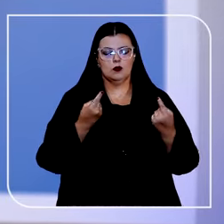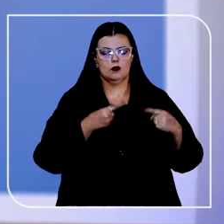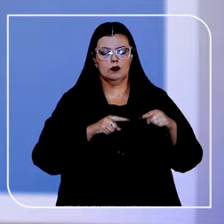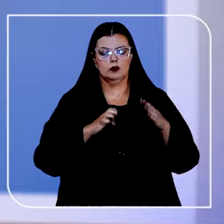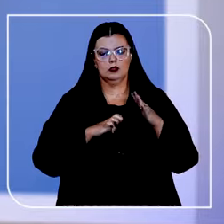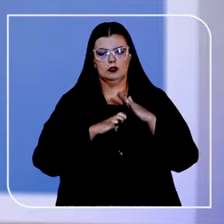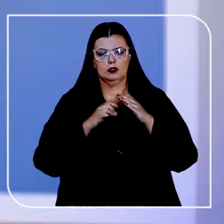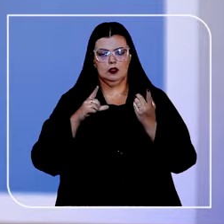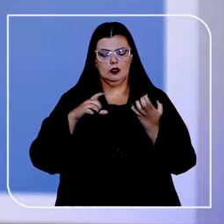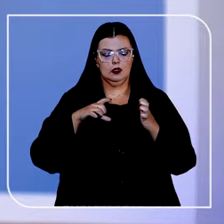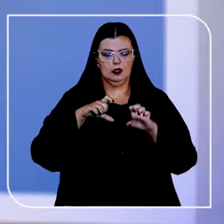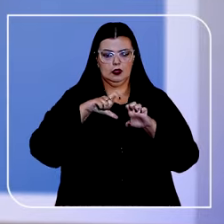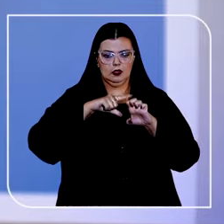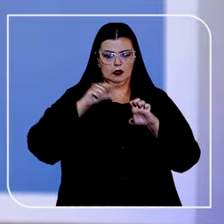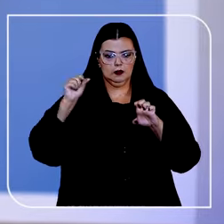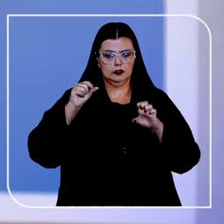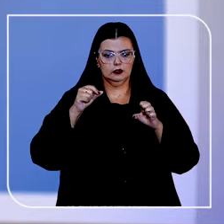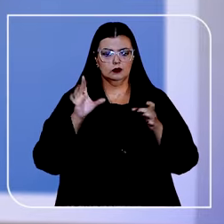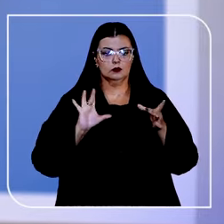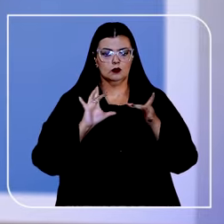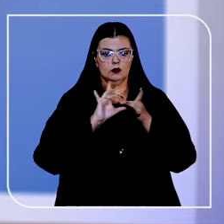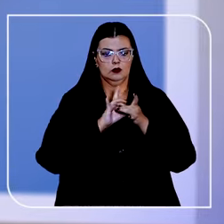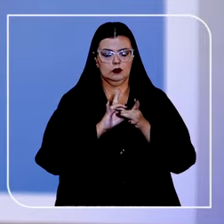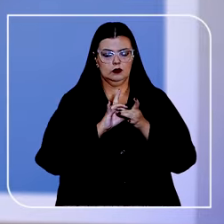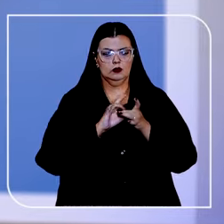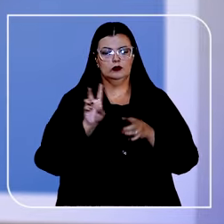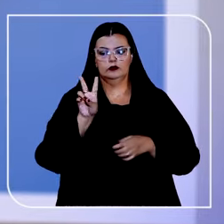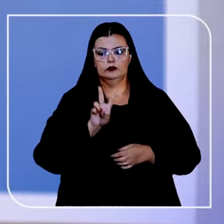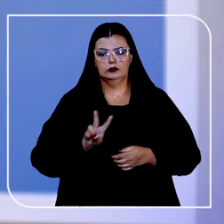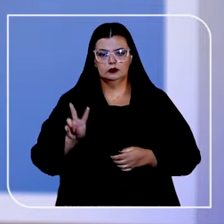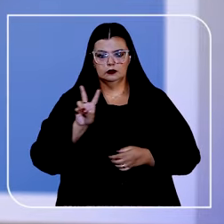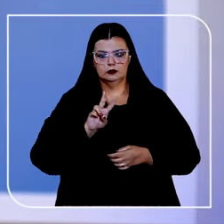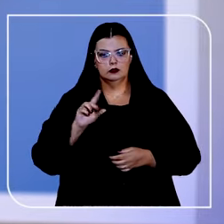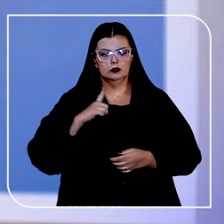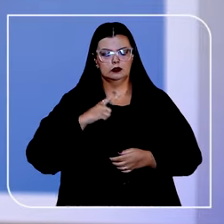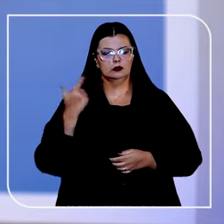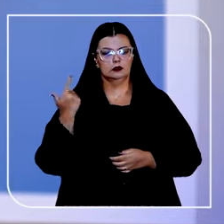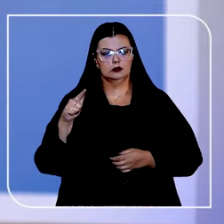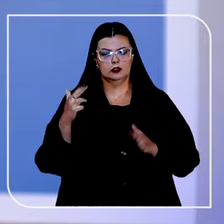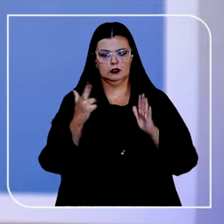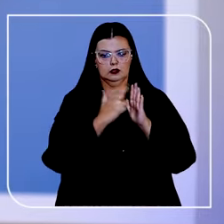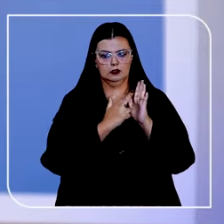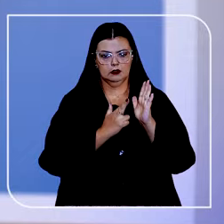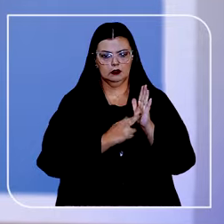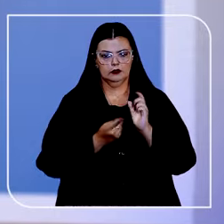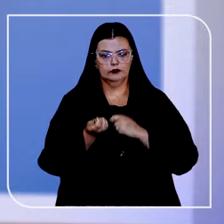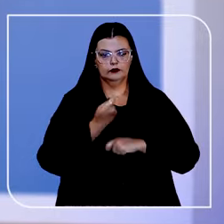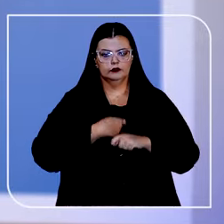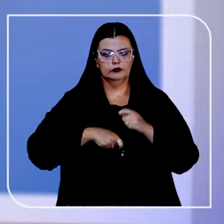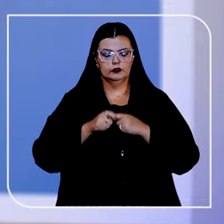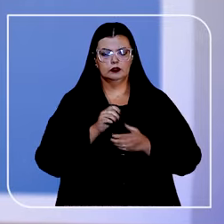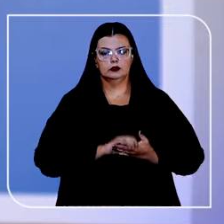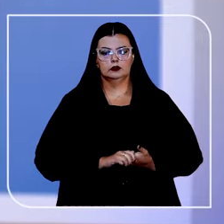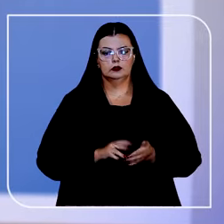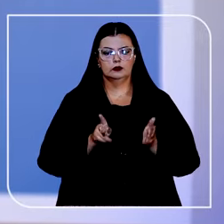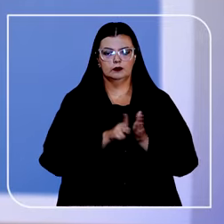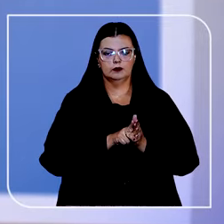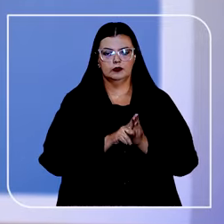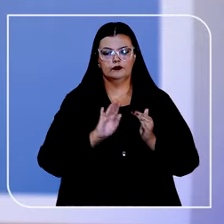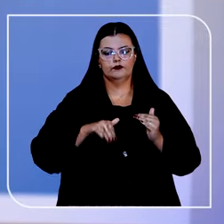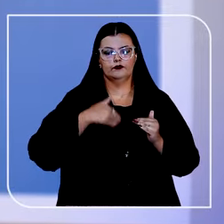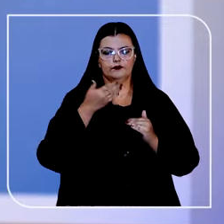empresário na operação conexão Venezuela que investiga supostas irregularidades financeiras nas